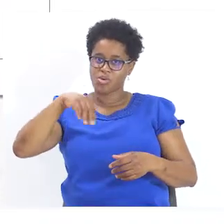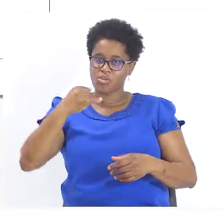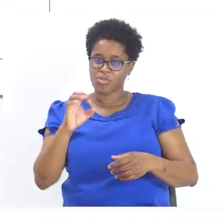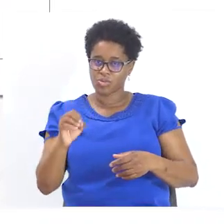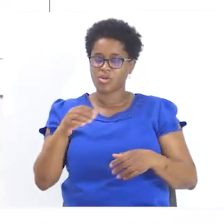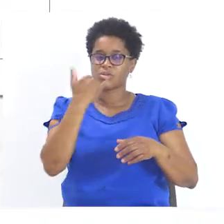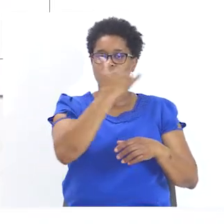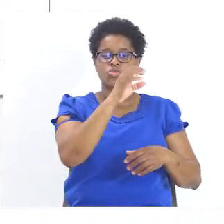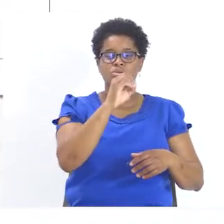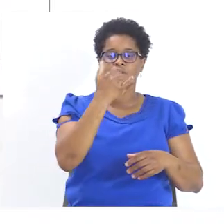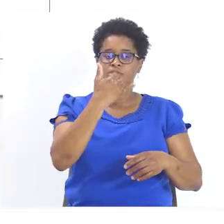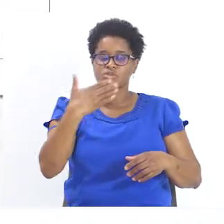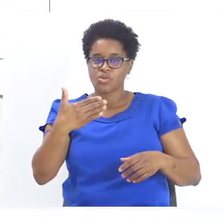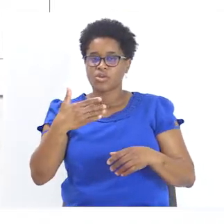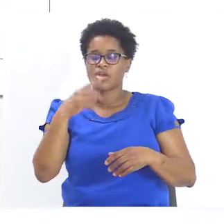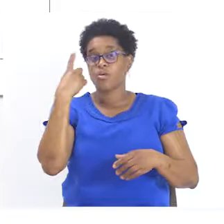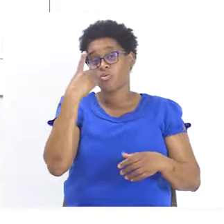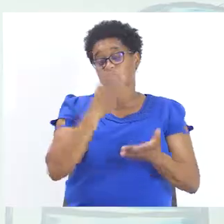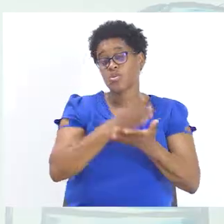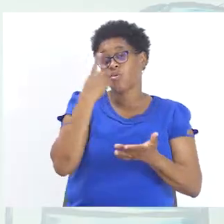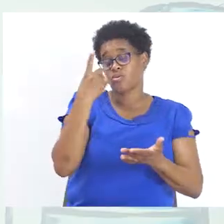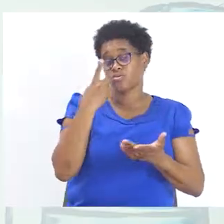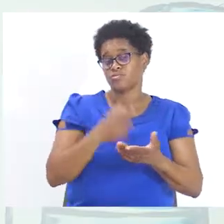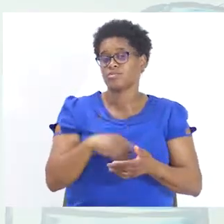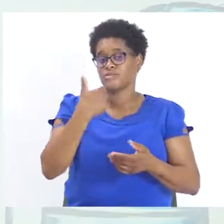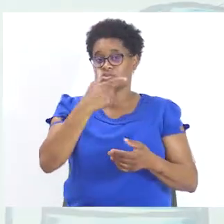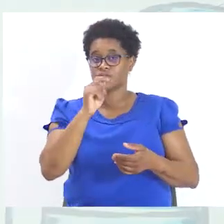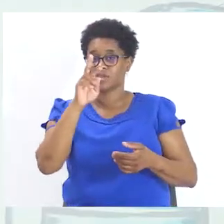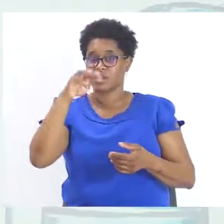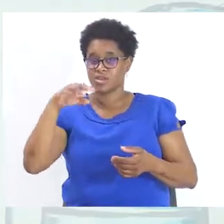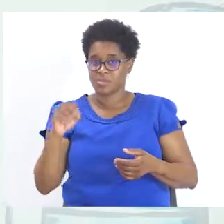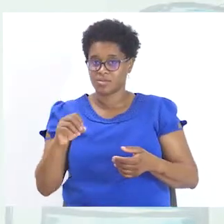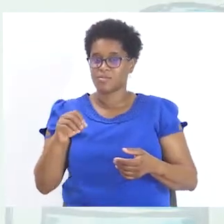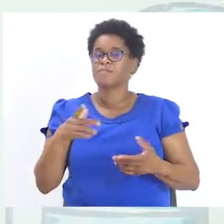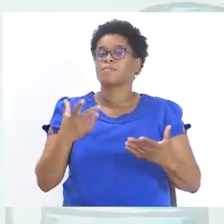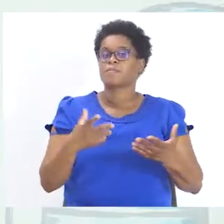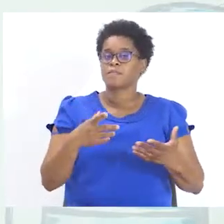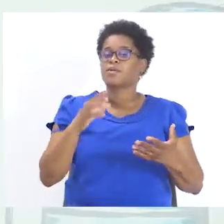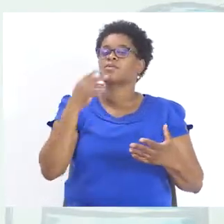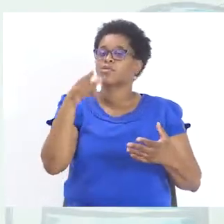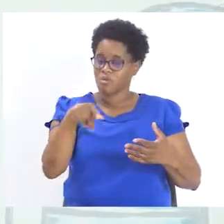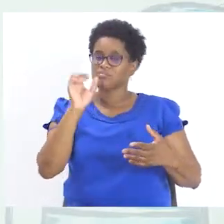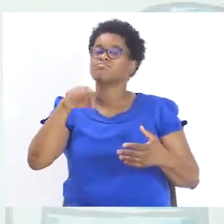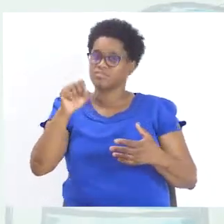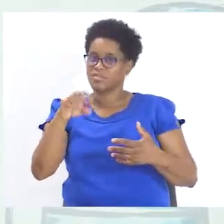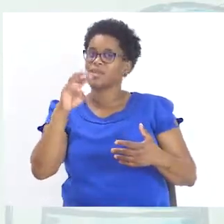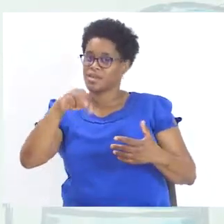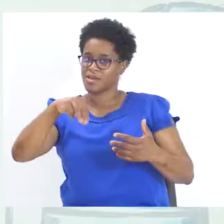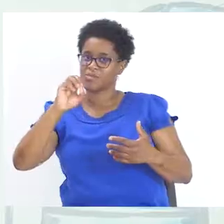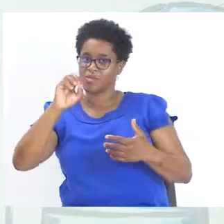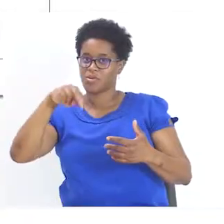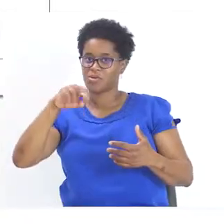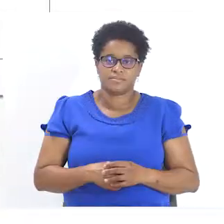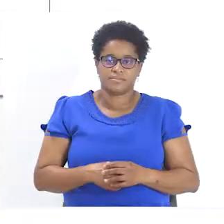2021 é uma única expressão, é o único termo, 2021. Então ele é um